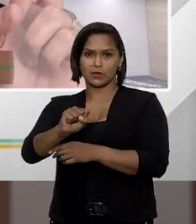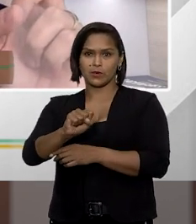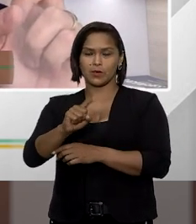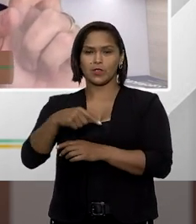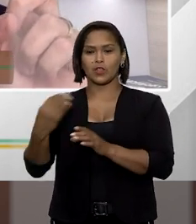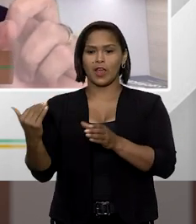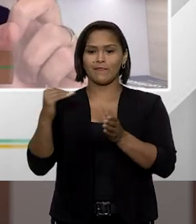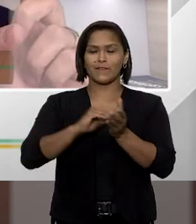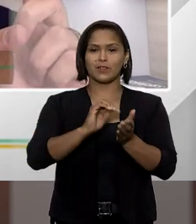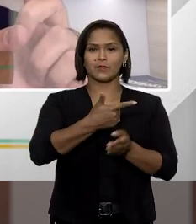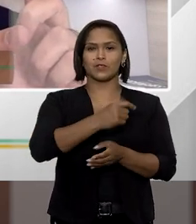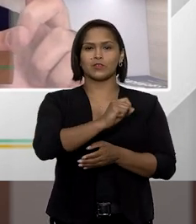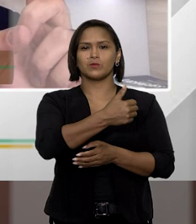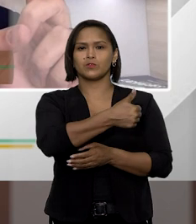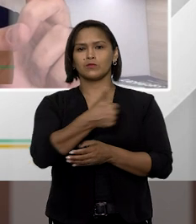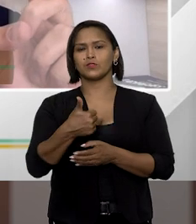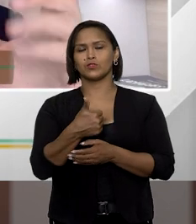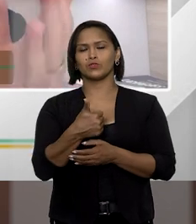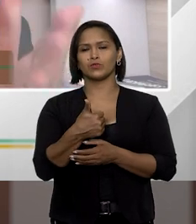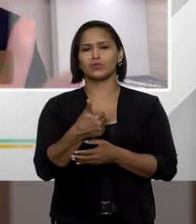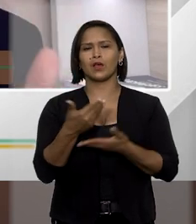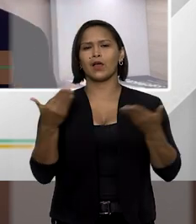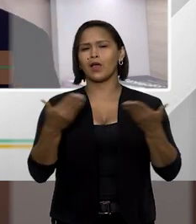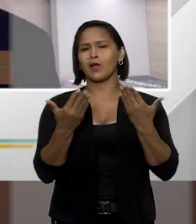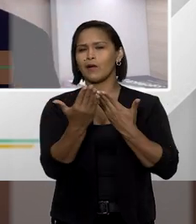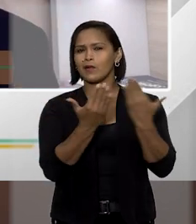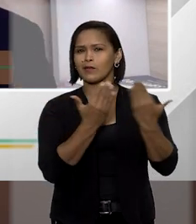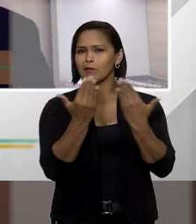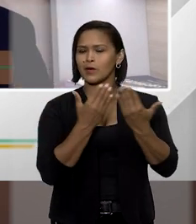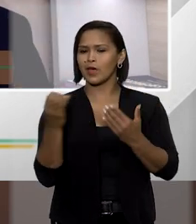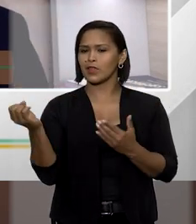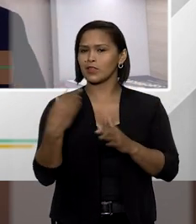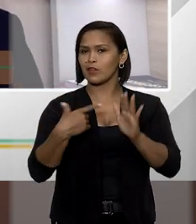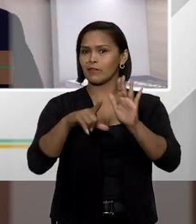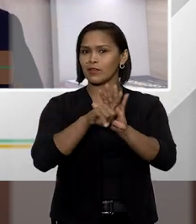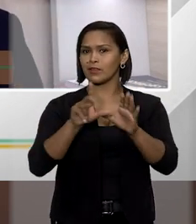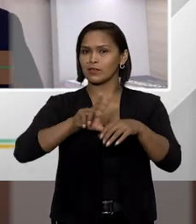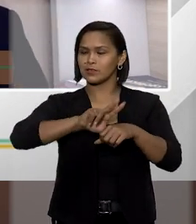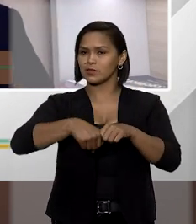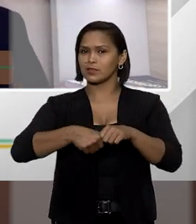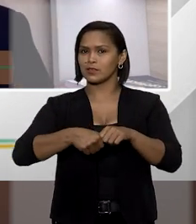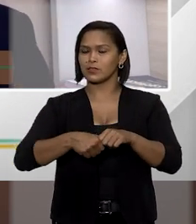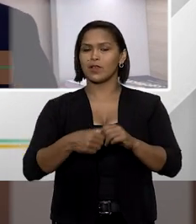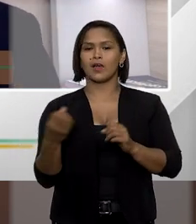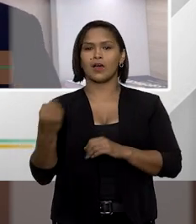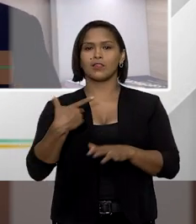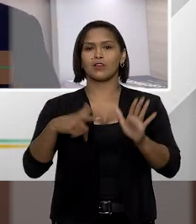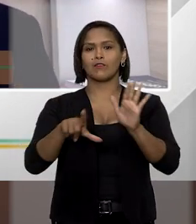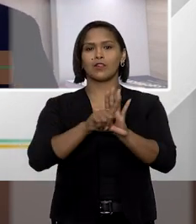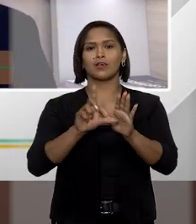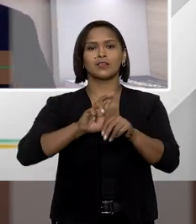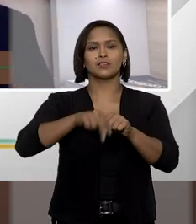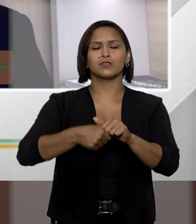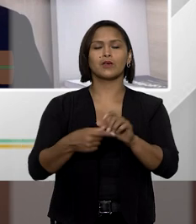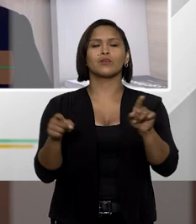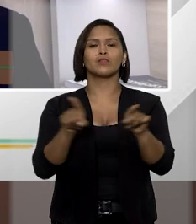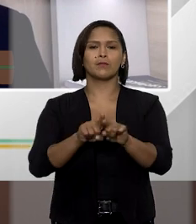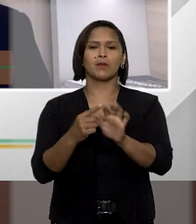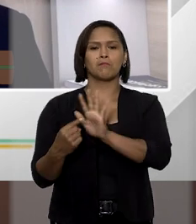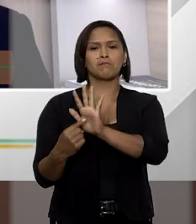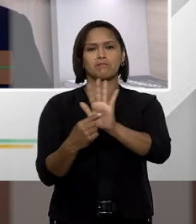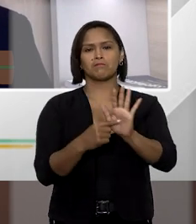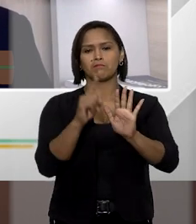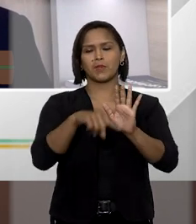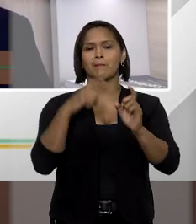1988, vindo para 2021. Vamos cair na nova lei de licitações. Nova lei de licitações traz